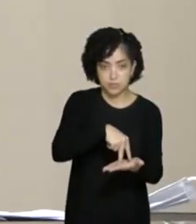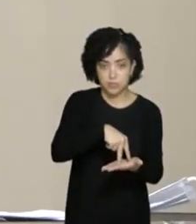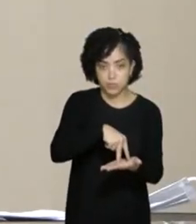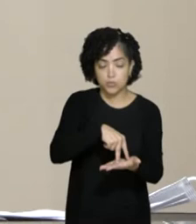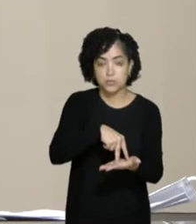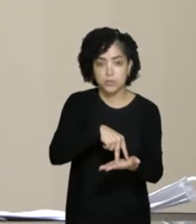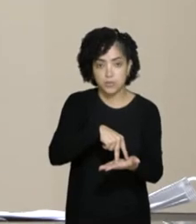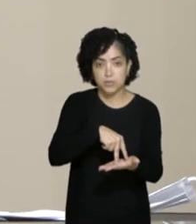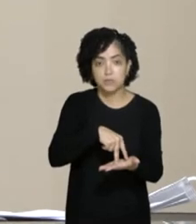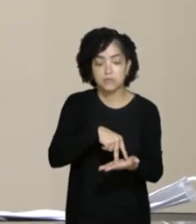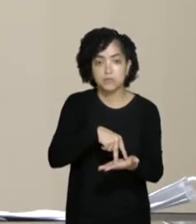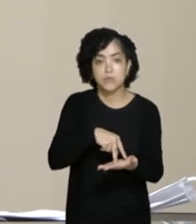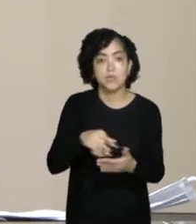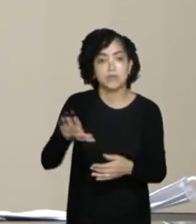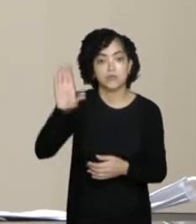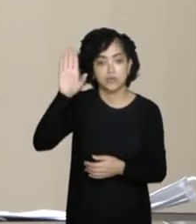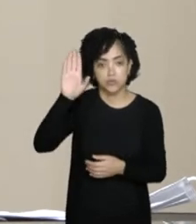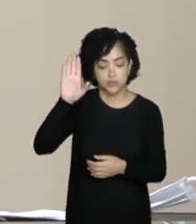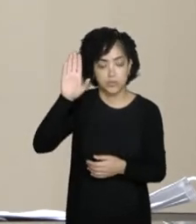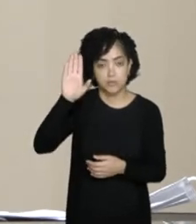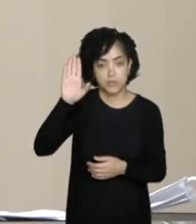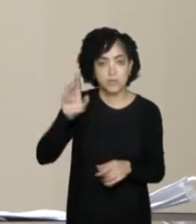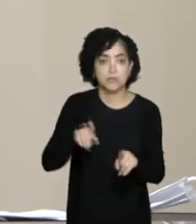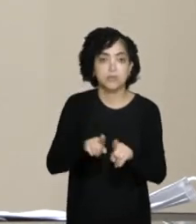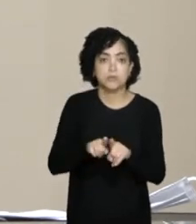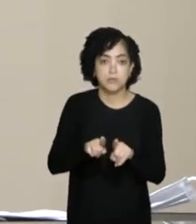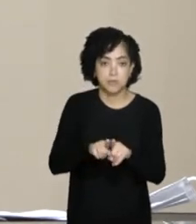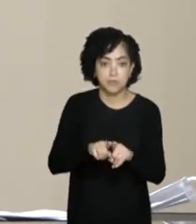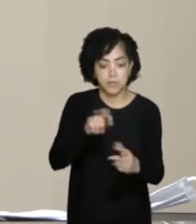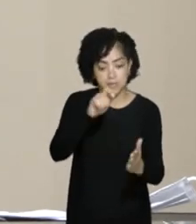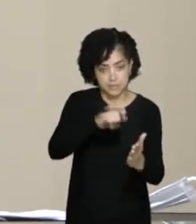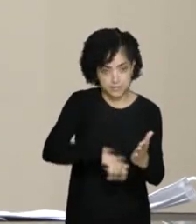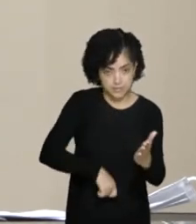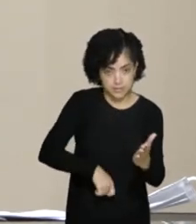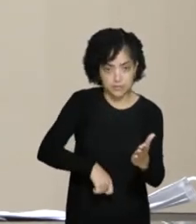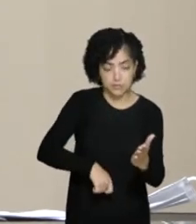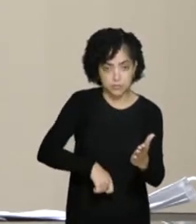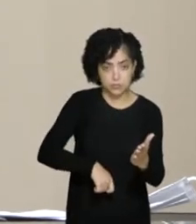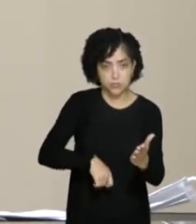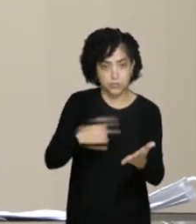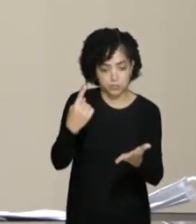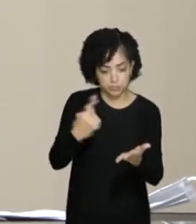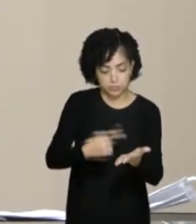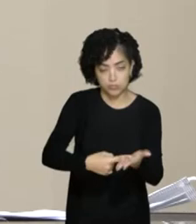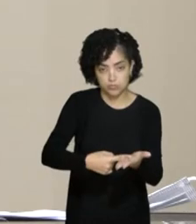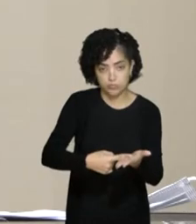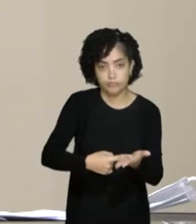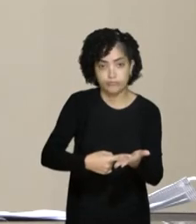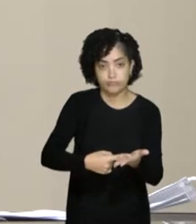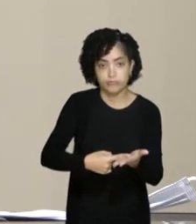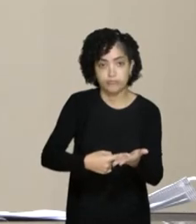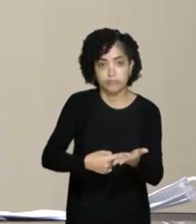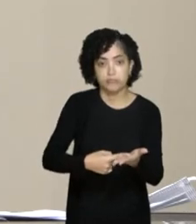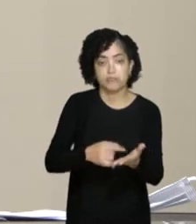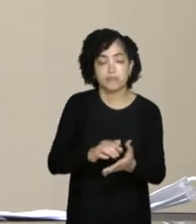ao juramento e, posteriormente, assinatura do termo de compromisso junto à